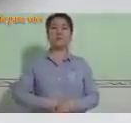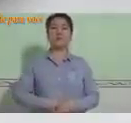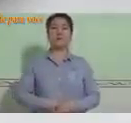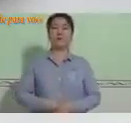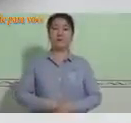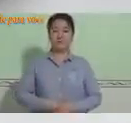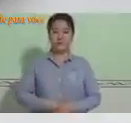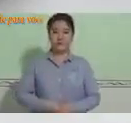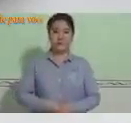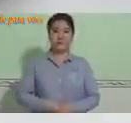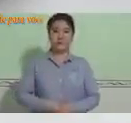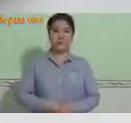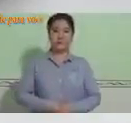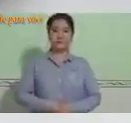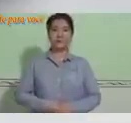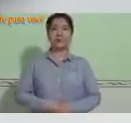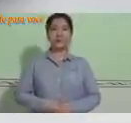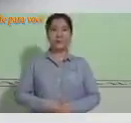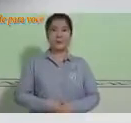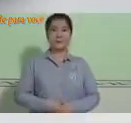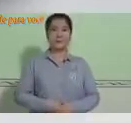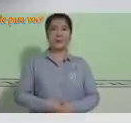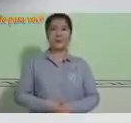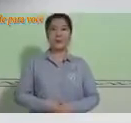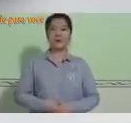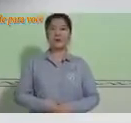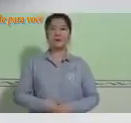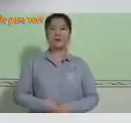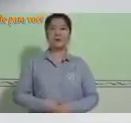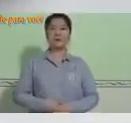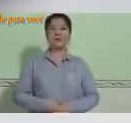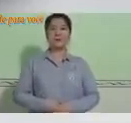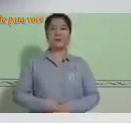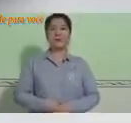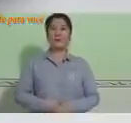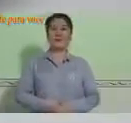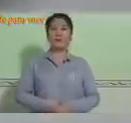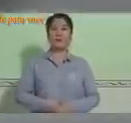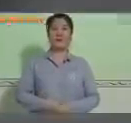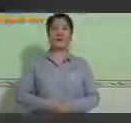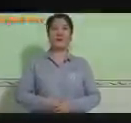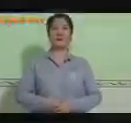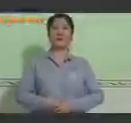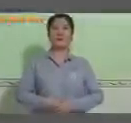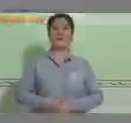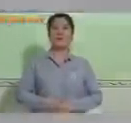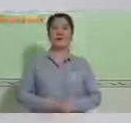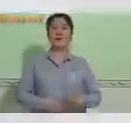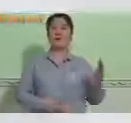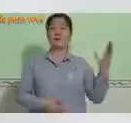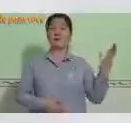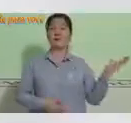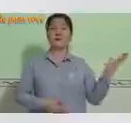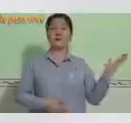ponto.com o rodeio é cento agudos e olhe os ead o procedimento para colocar o diu é simples vínculo